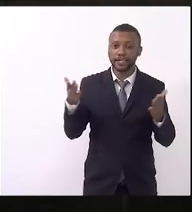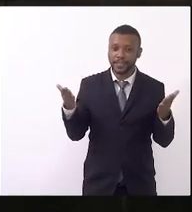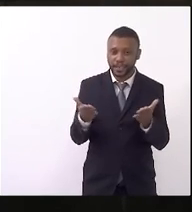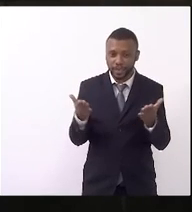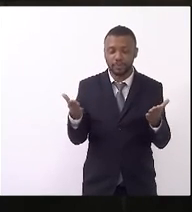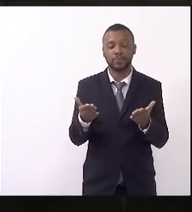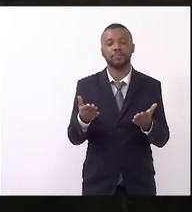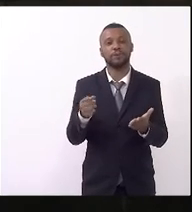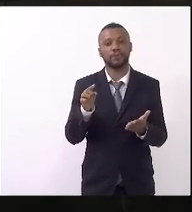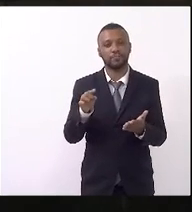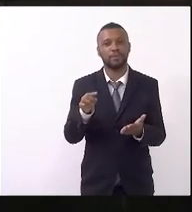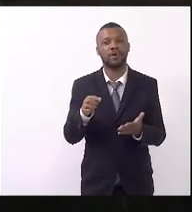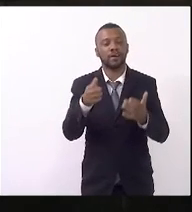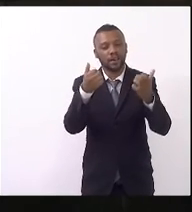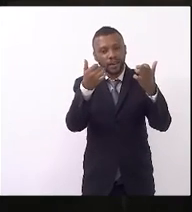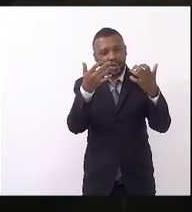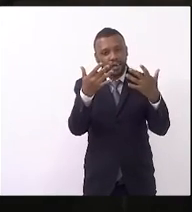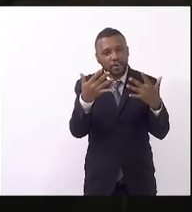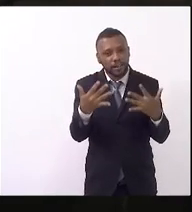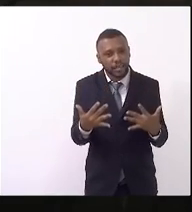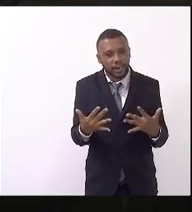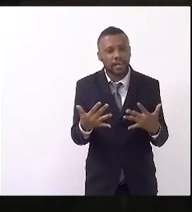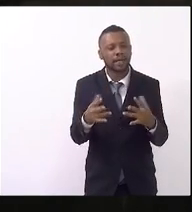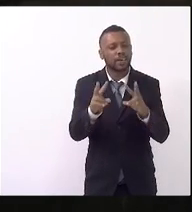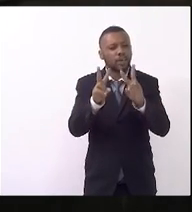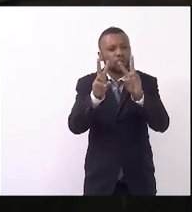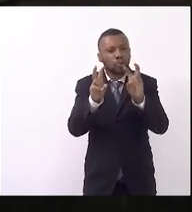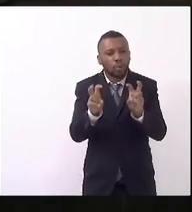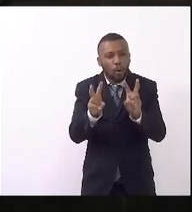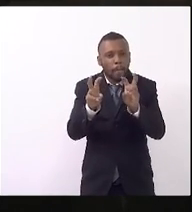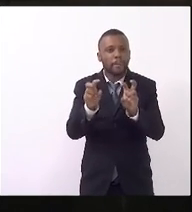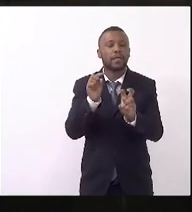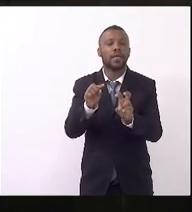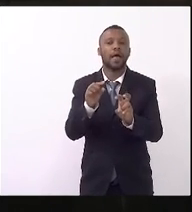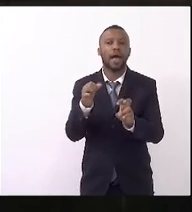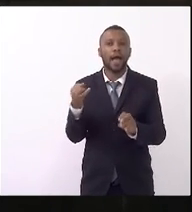falei sobre a importância